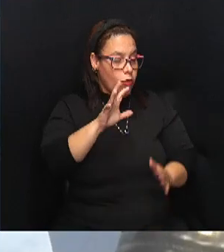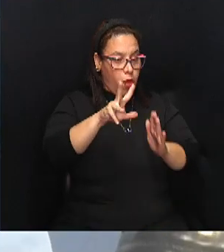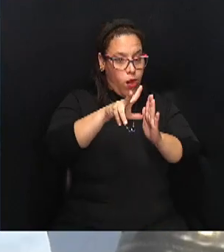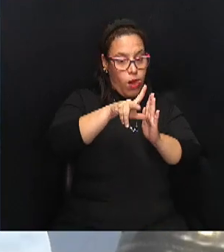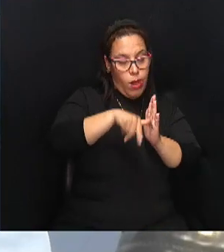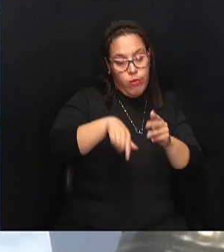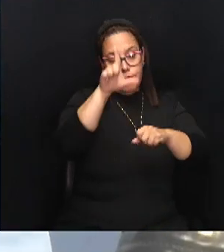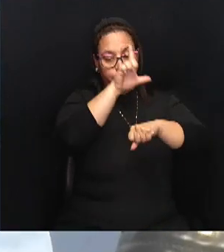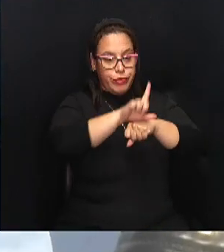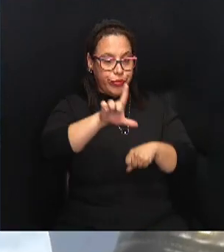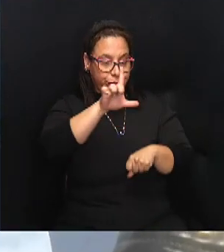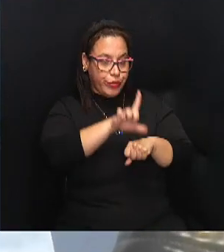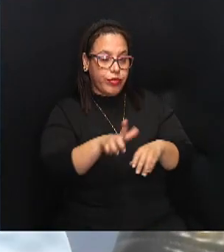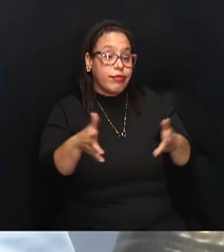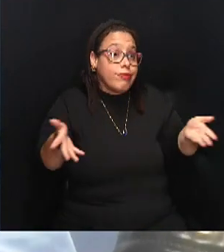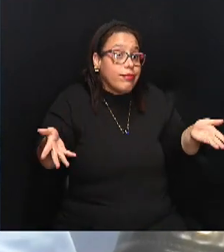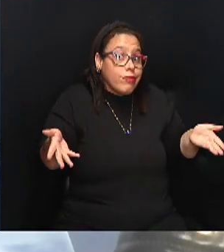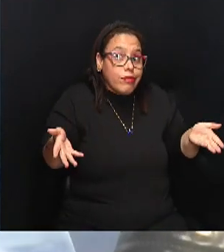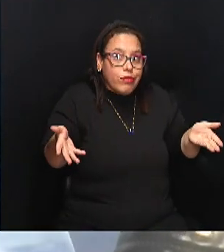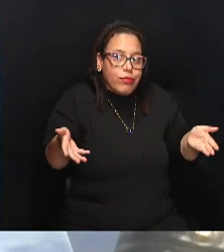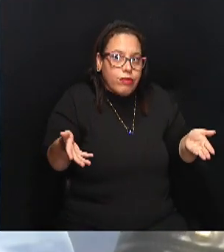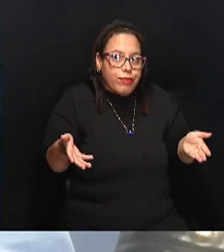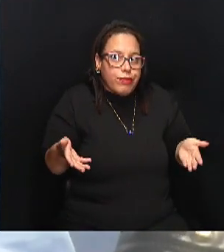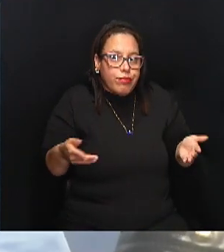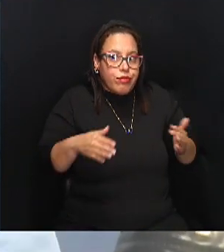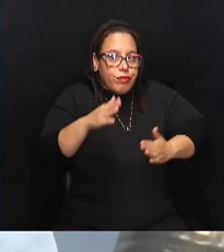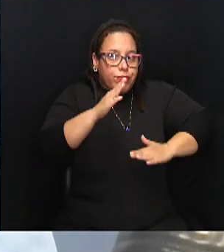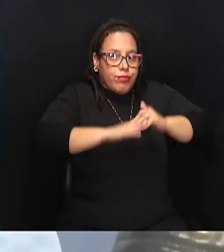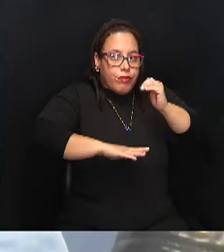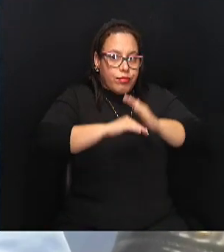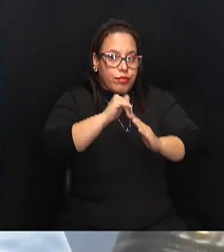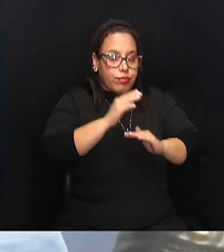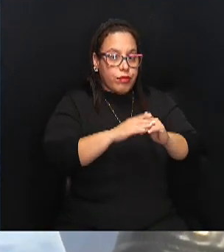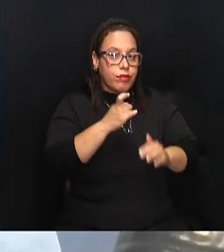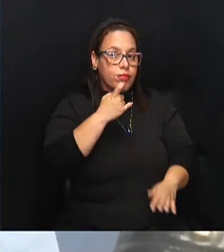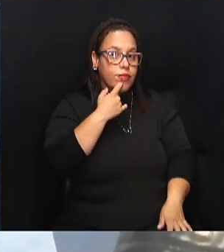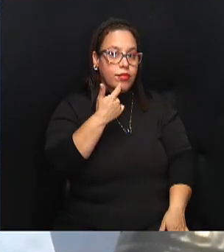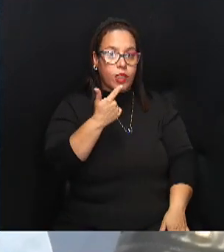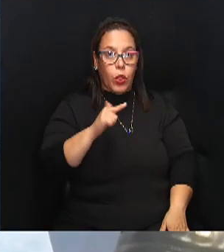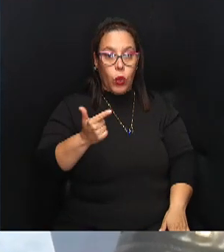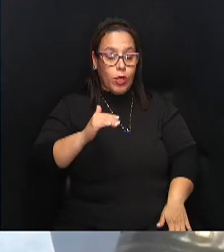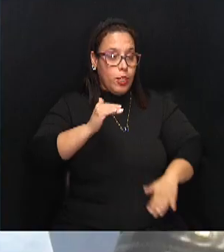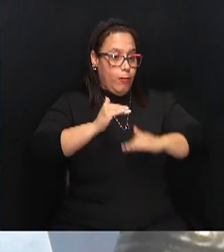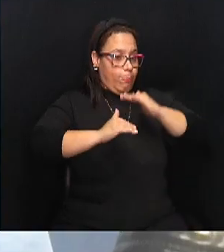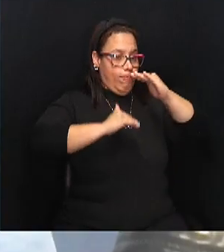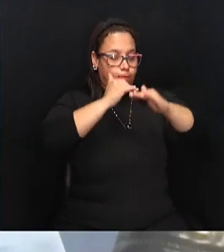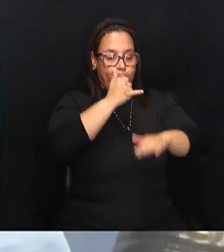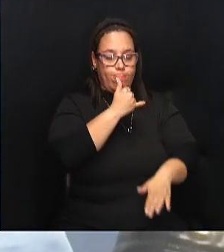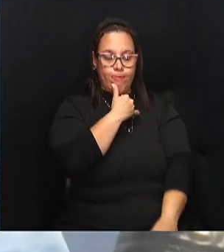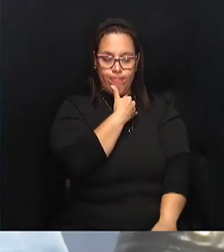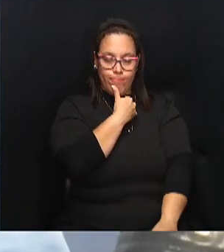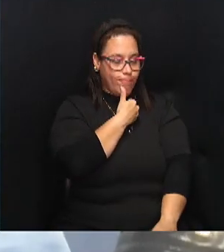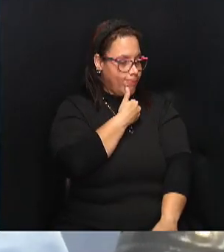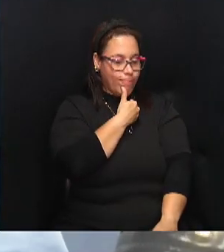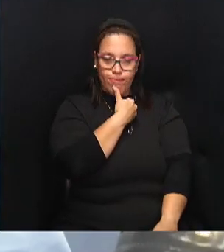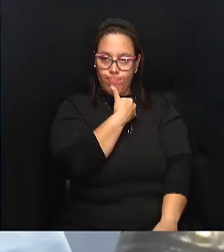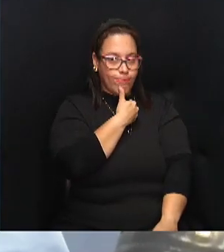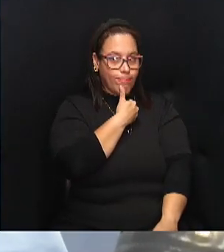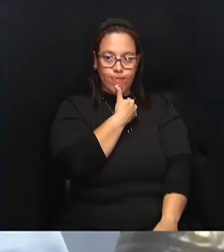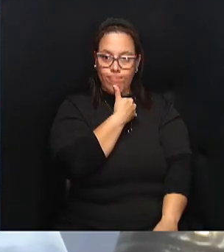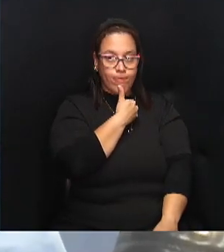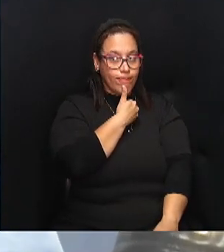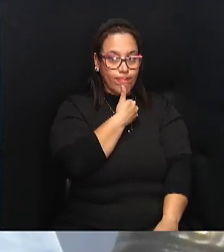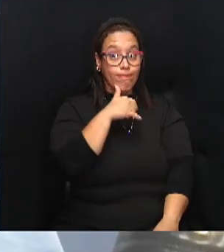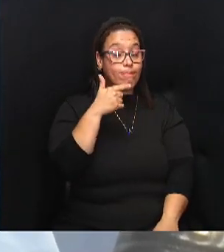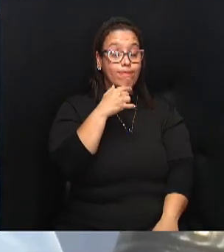lojas. Então, e é uma área que Campinas ainda não deslanchou, infelizmente. É um problema que Campinas ainda